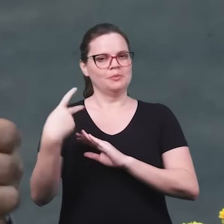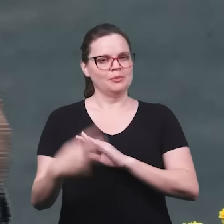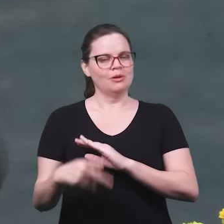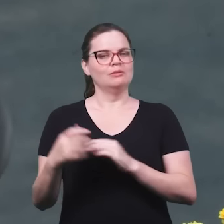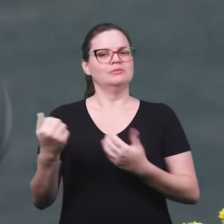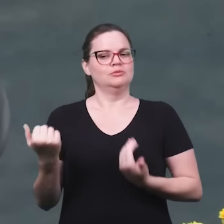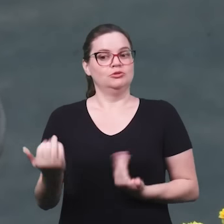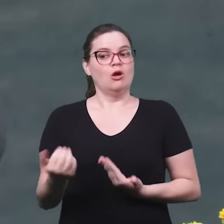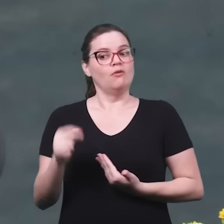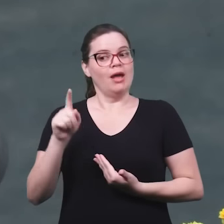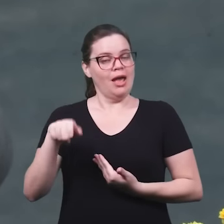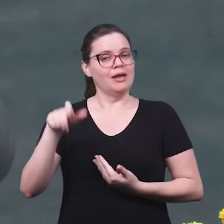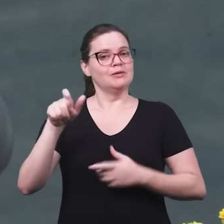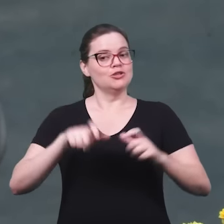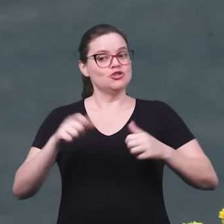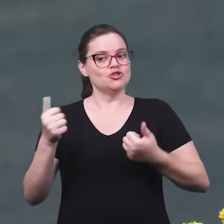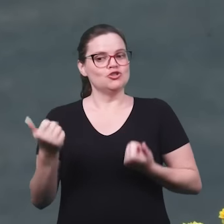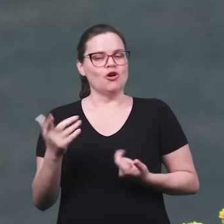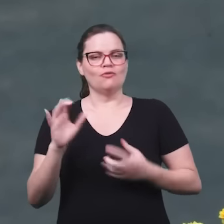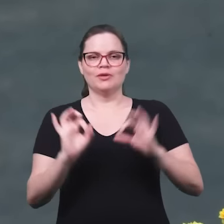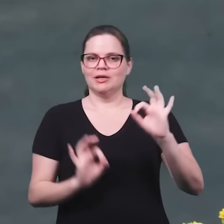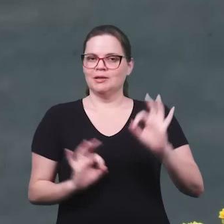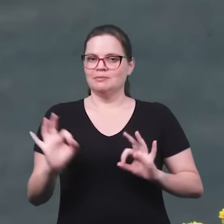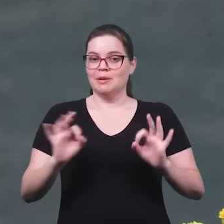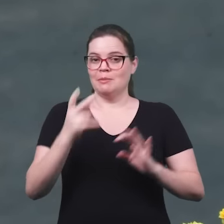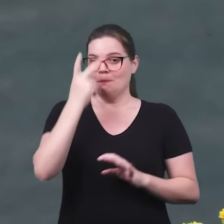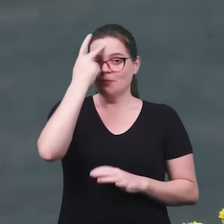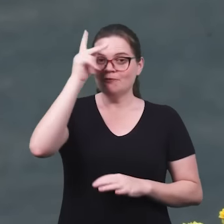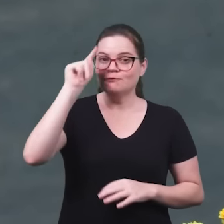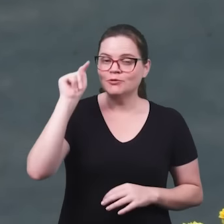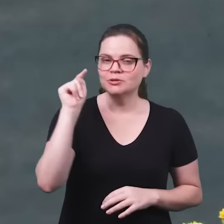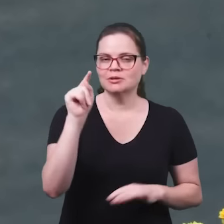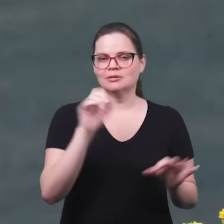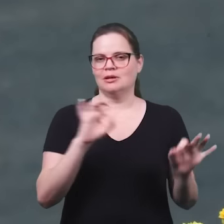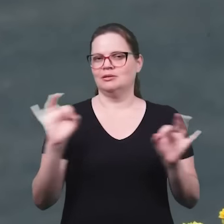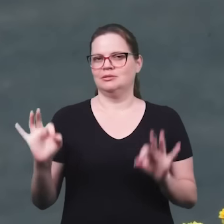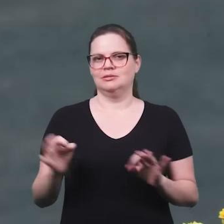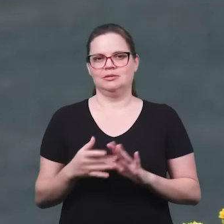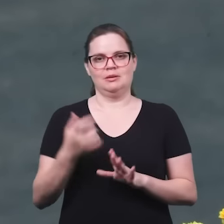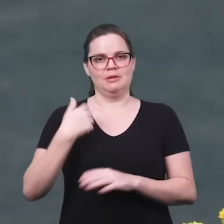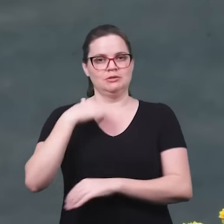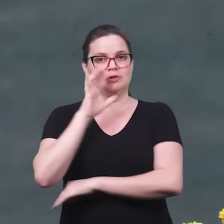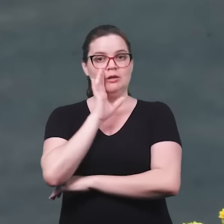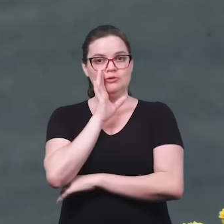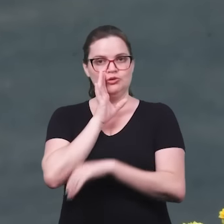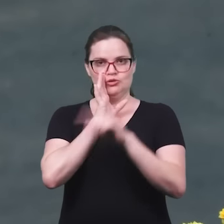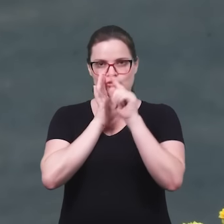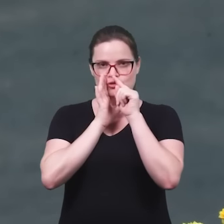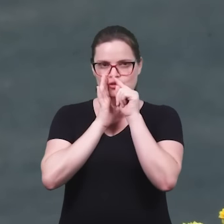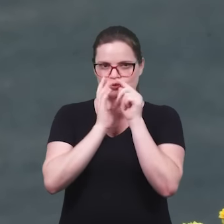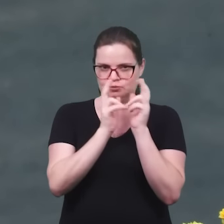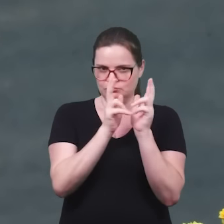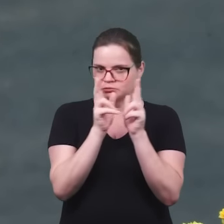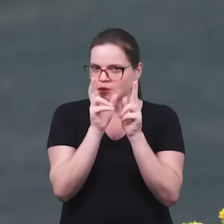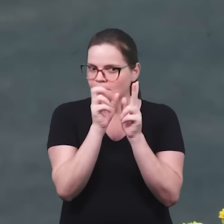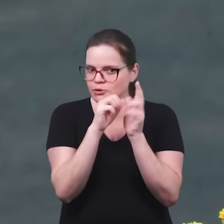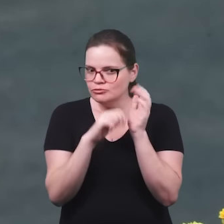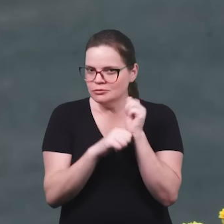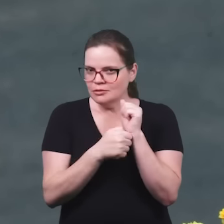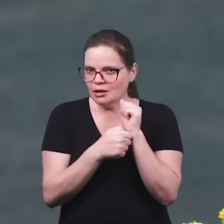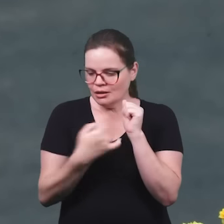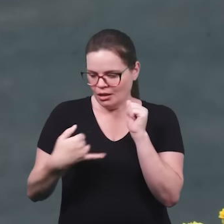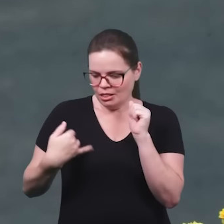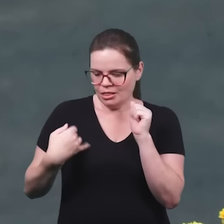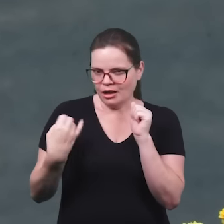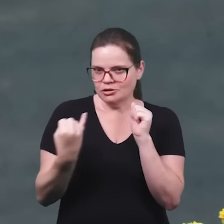por jovens, para jovens, é feito para você que está acompanhando. E olha só, vou contar um segredo, não importa a sua idade, tá? Tem